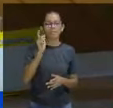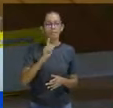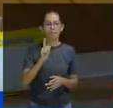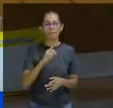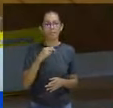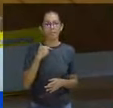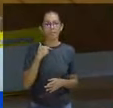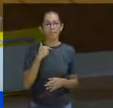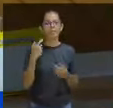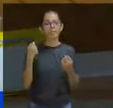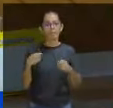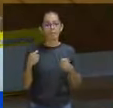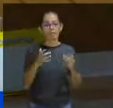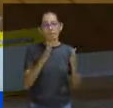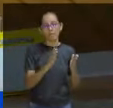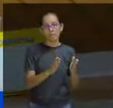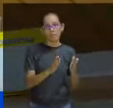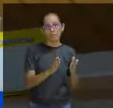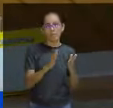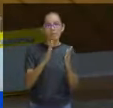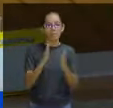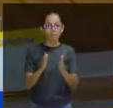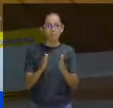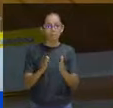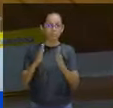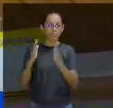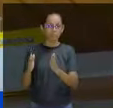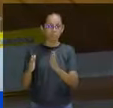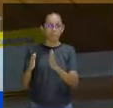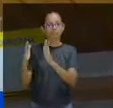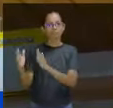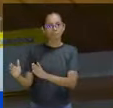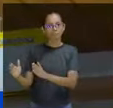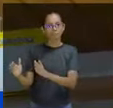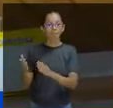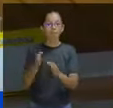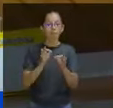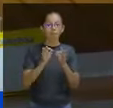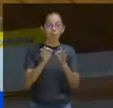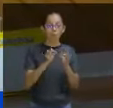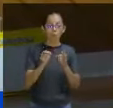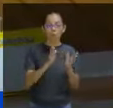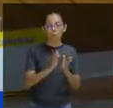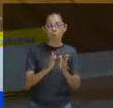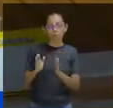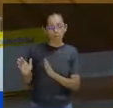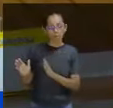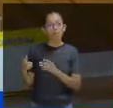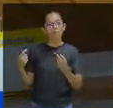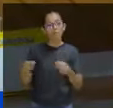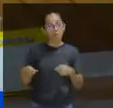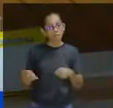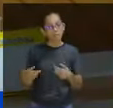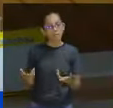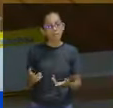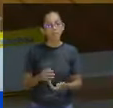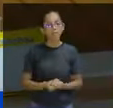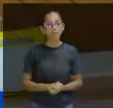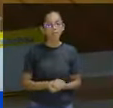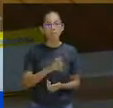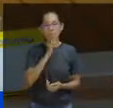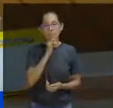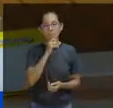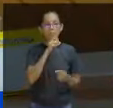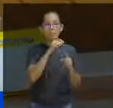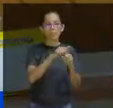saber qual é a nota fiscal do mês de janeiro, depois na sequência de uma... O que o partido fez foi